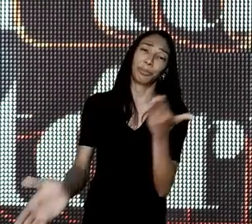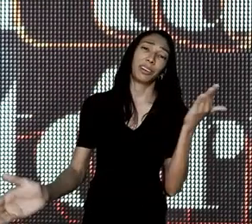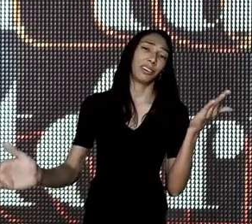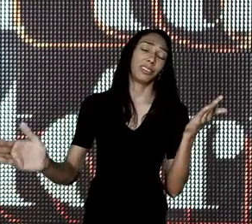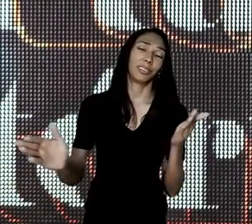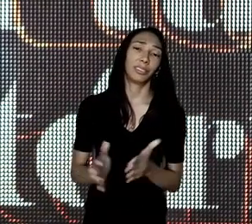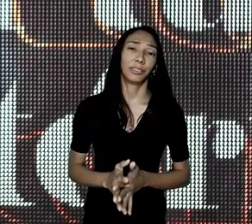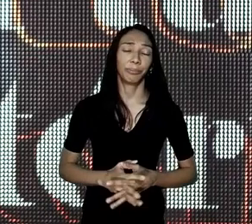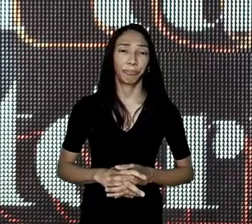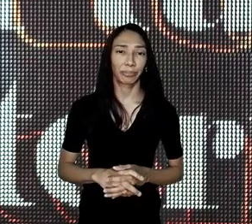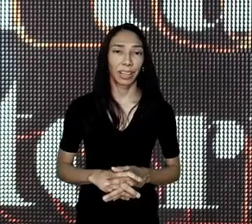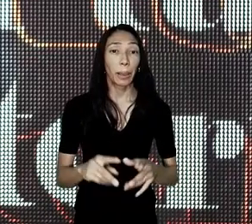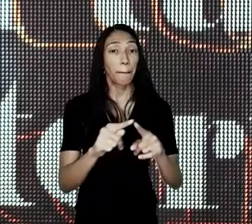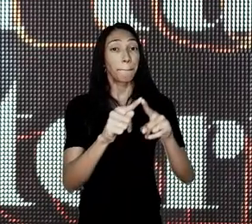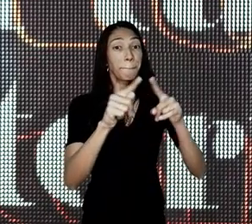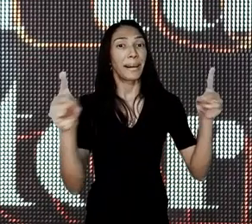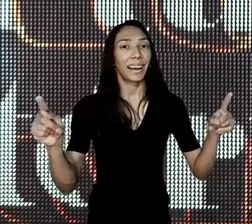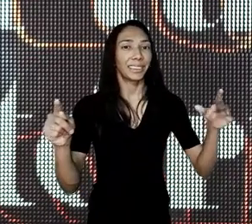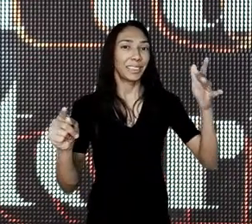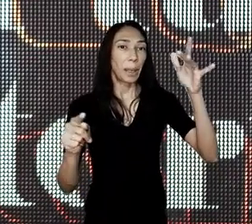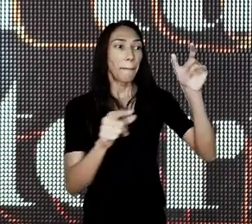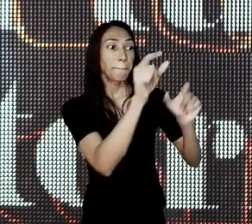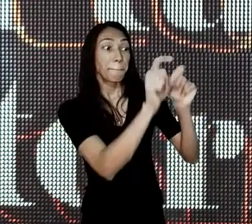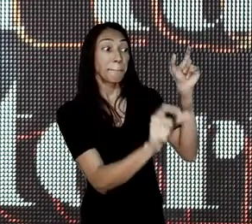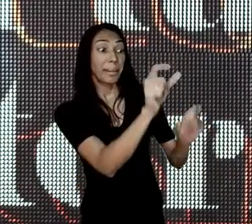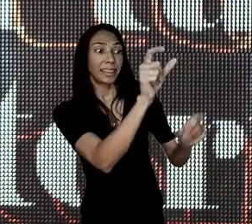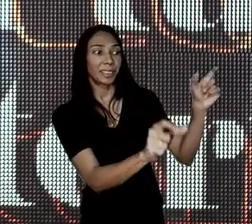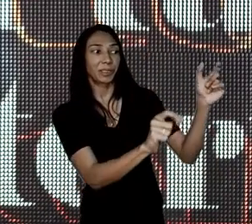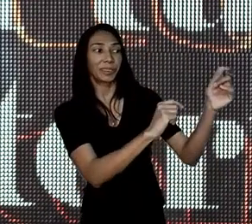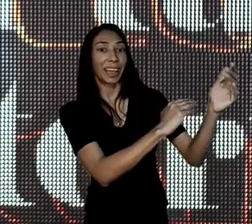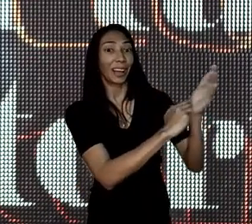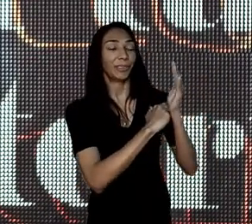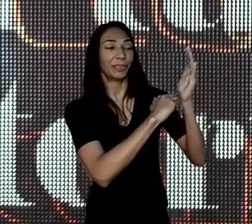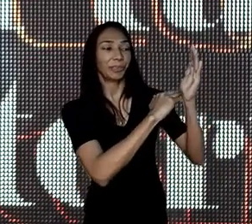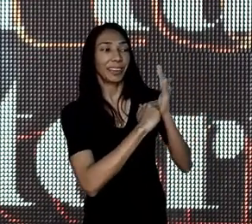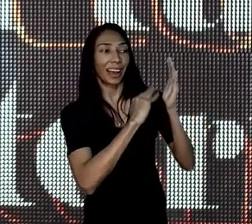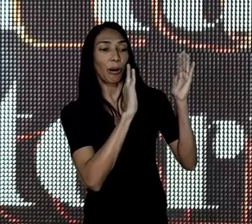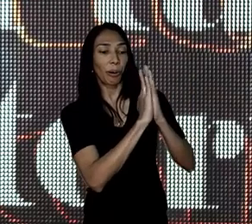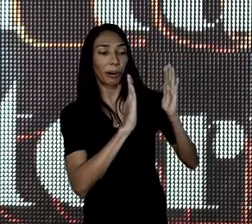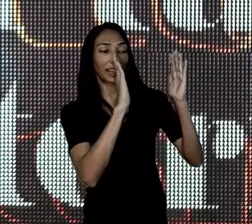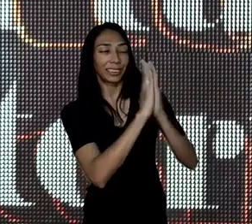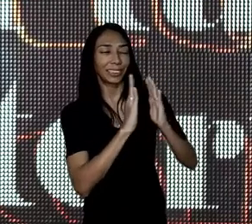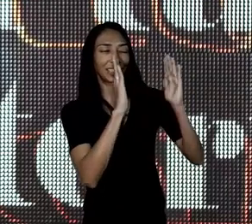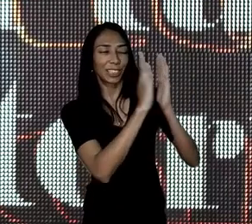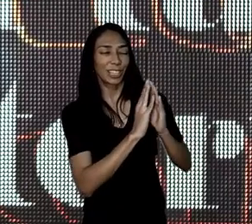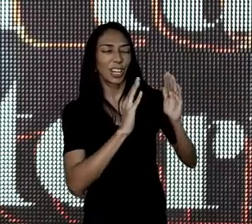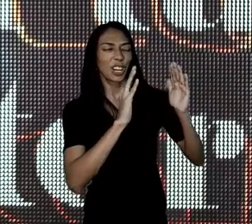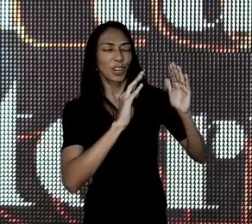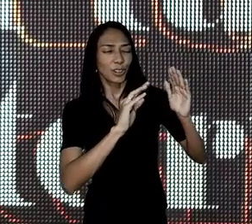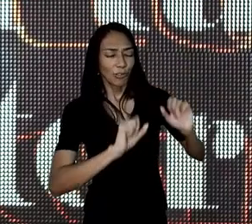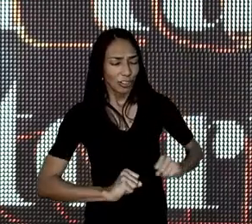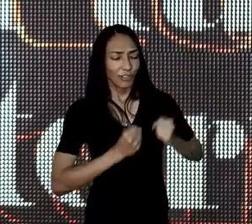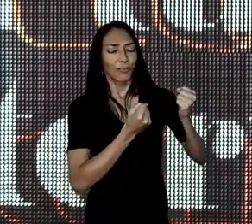Cerque-se de pessoas que estão ali, ó, vamos lá, a gente vai entrar na casa e nós vamos ver acontecer. Eu vou estar com você no lugar secreto, eu vou estar com